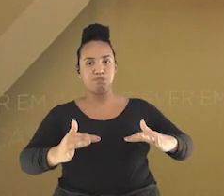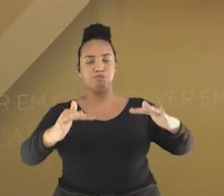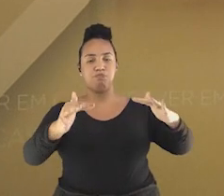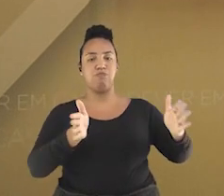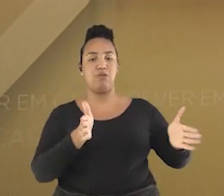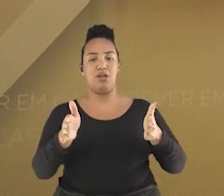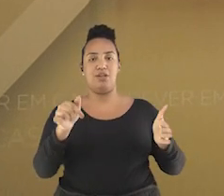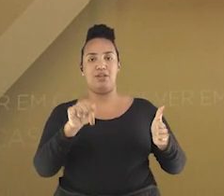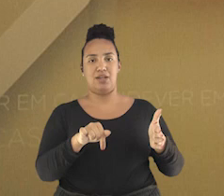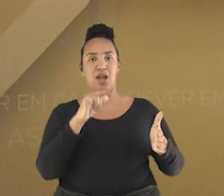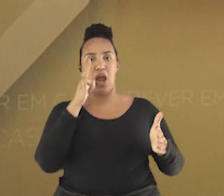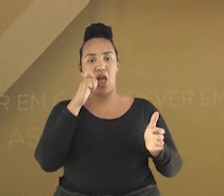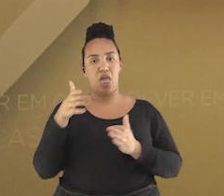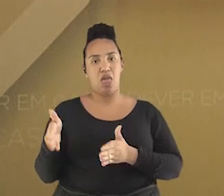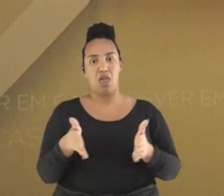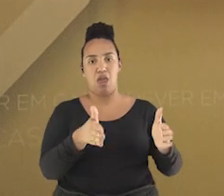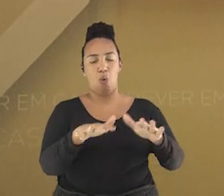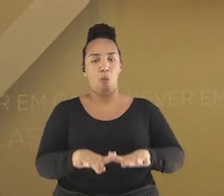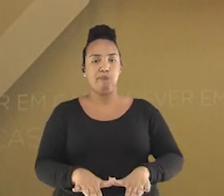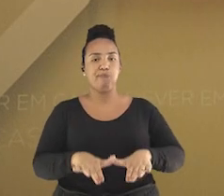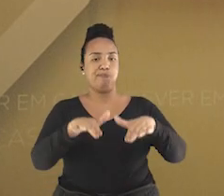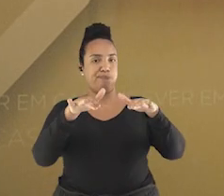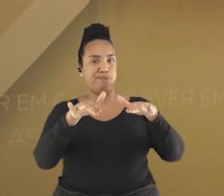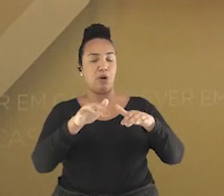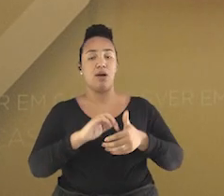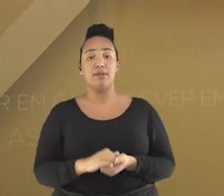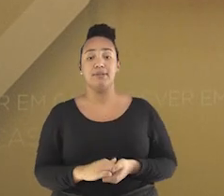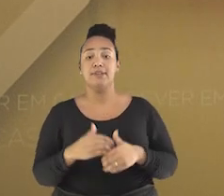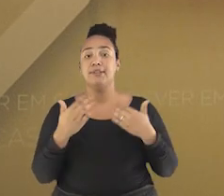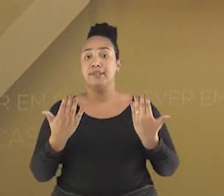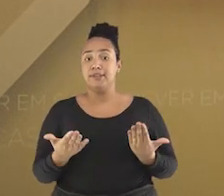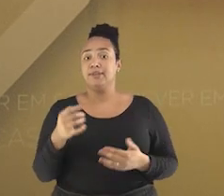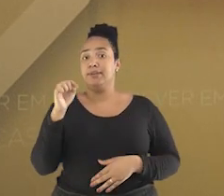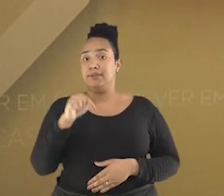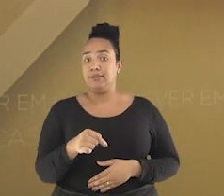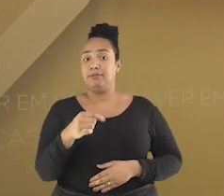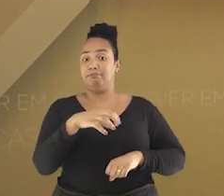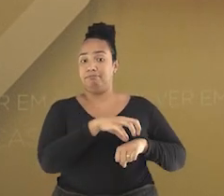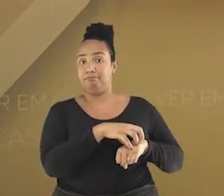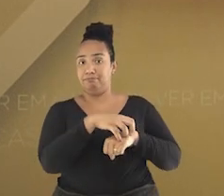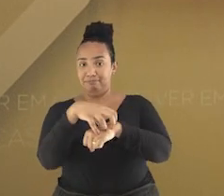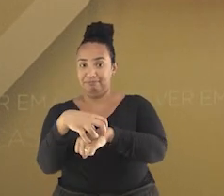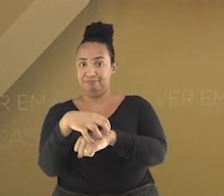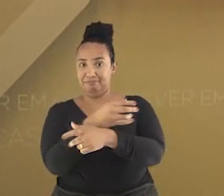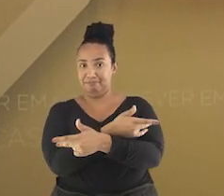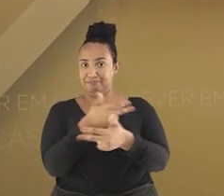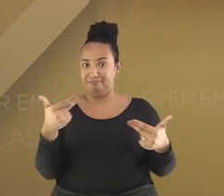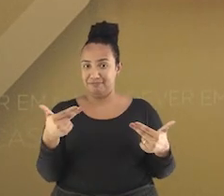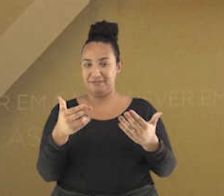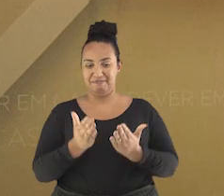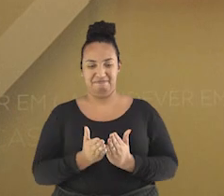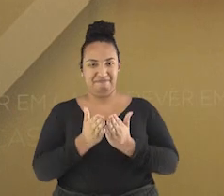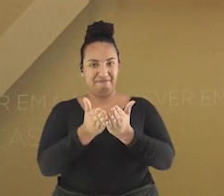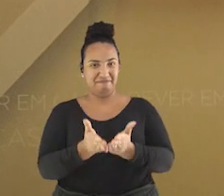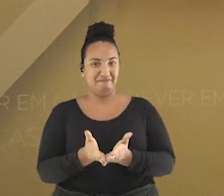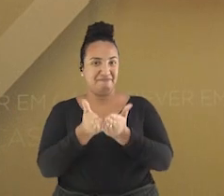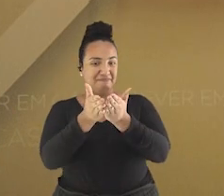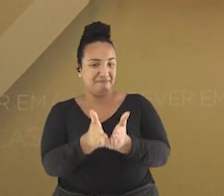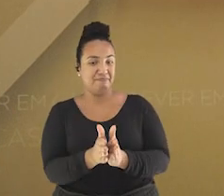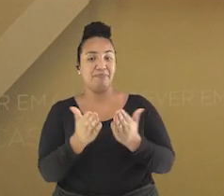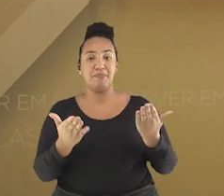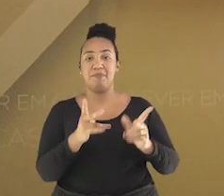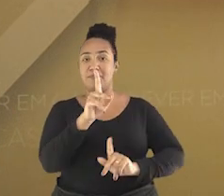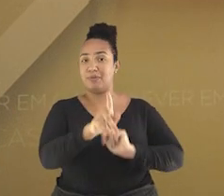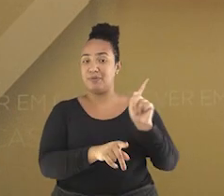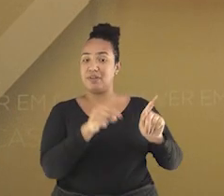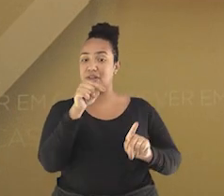águas durante as suas cheias. E é através desses meios de transporte, de barcos e jangadas,